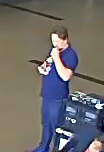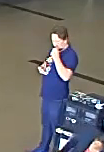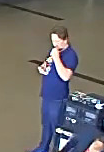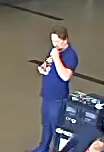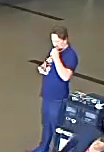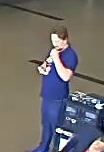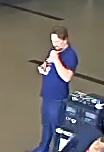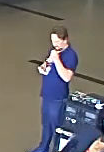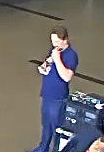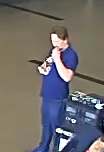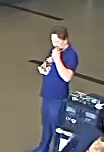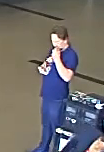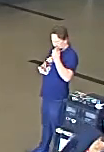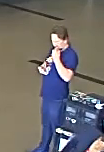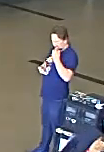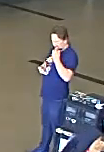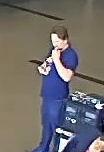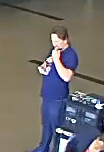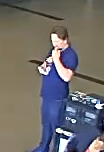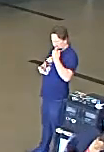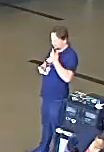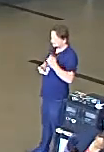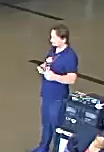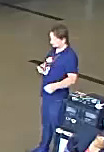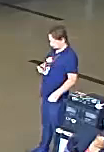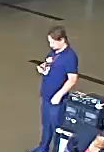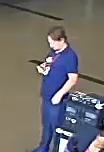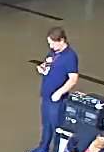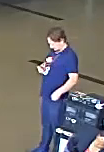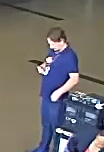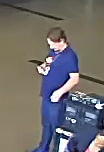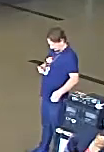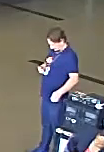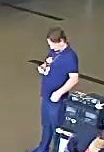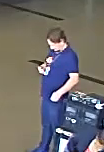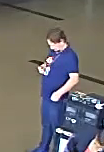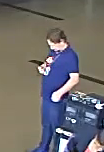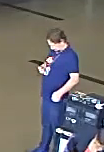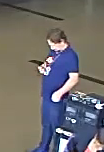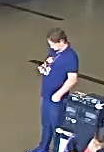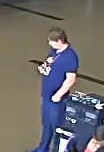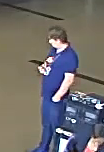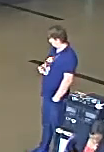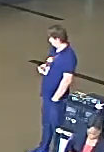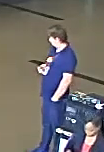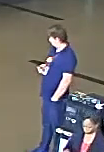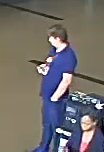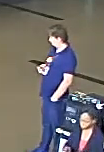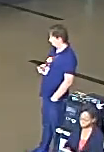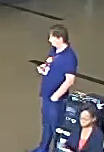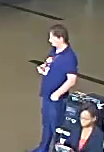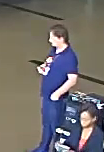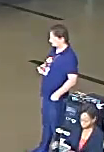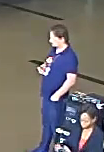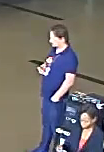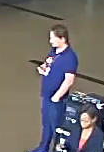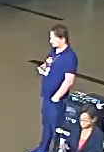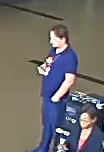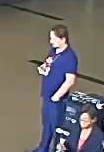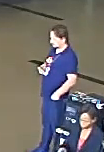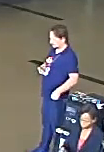era arquitetos que praticam o que é Abel prazer para eles e e outros 50%